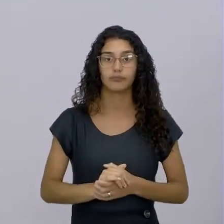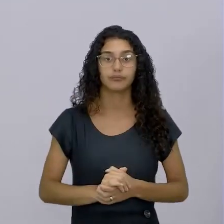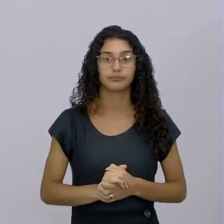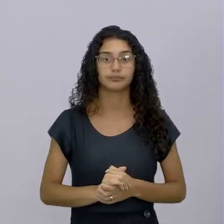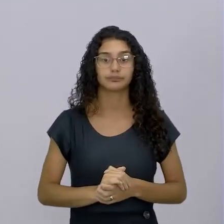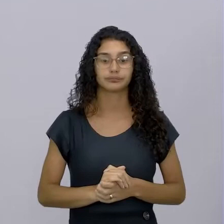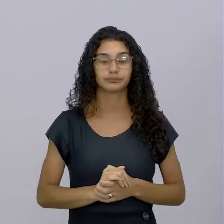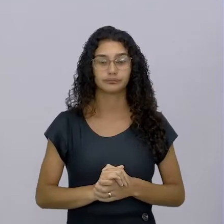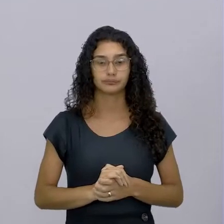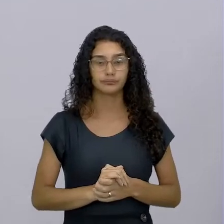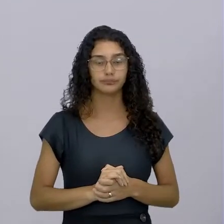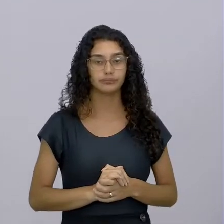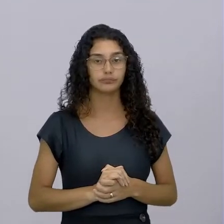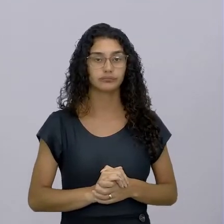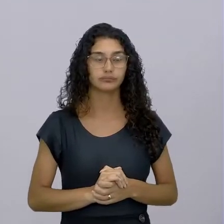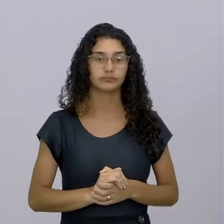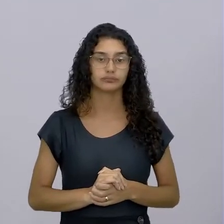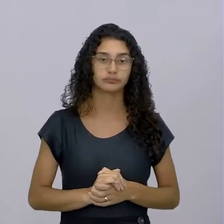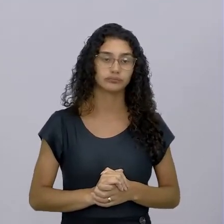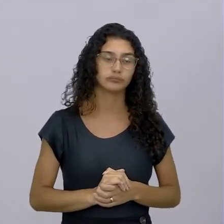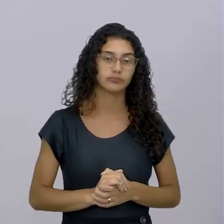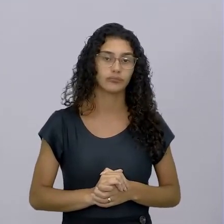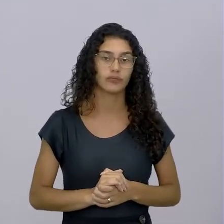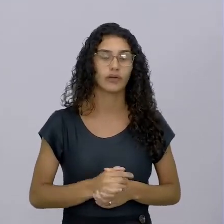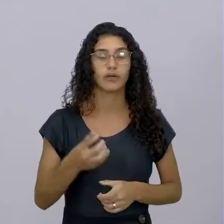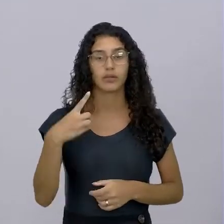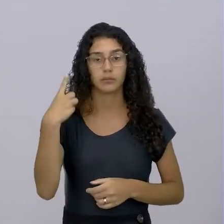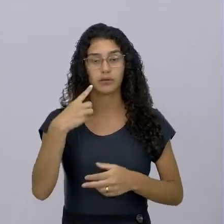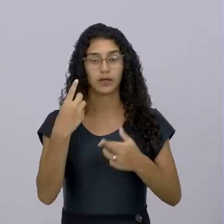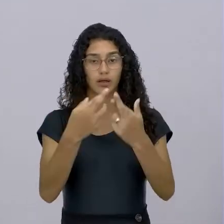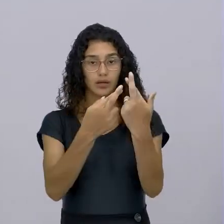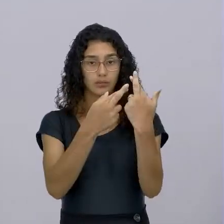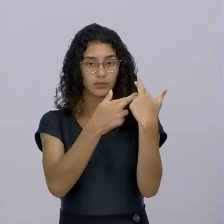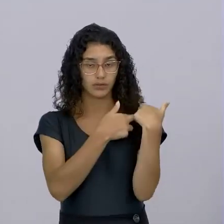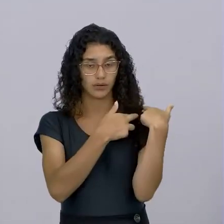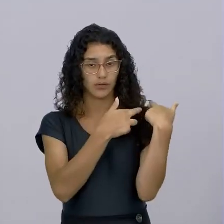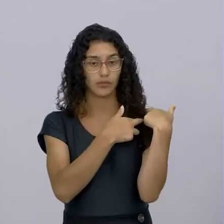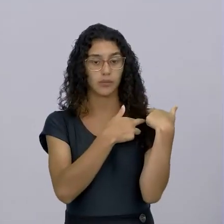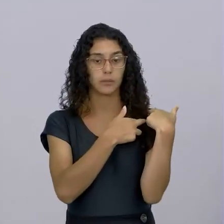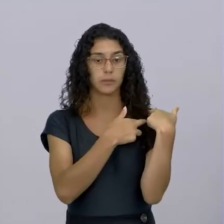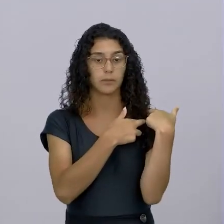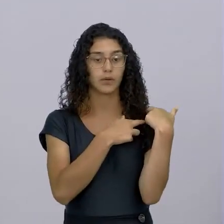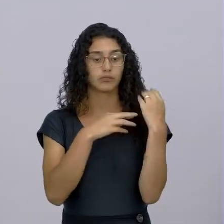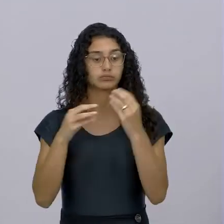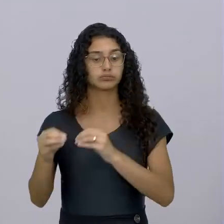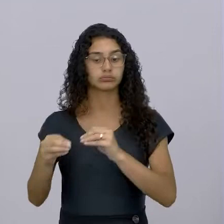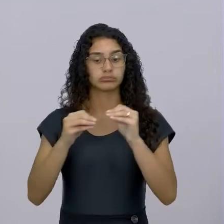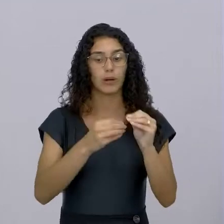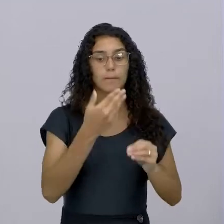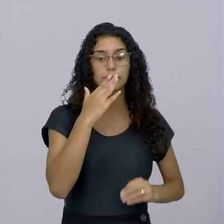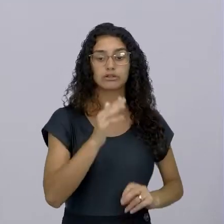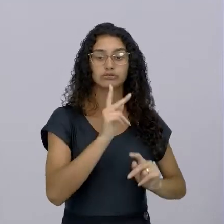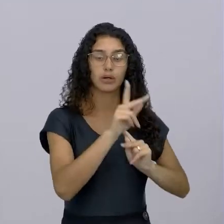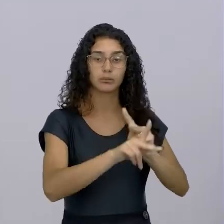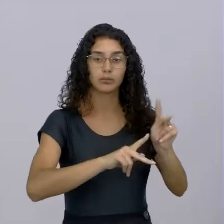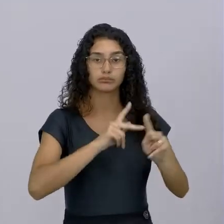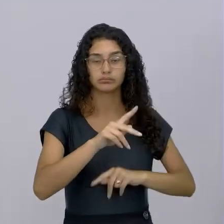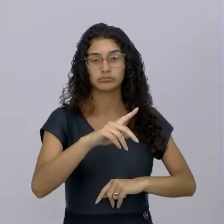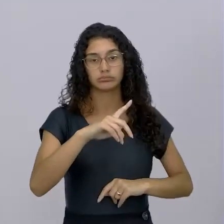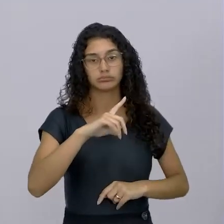que os deputados, eles são os responsáveis por levar as demandas da